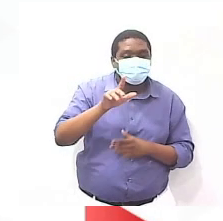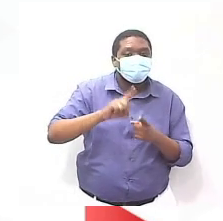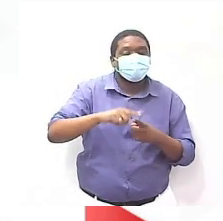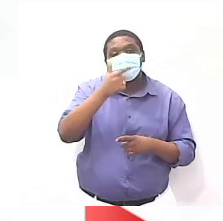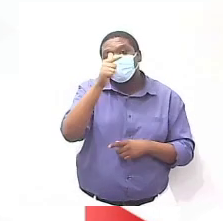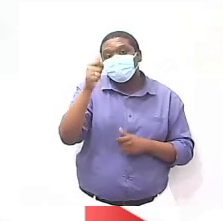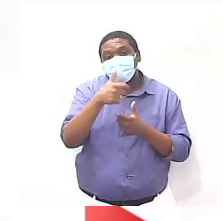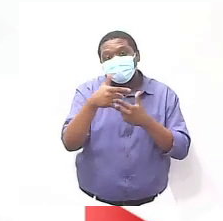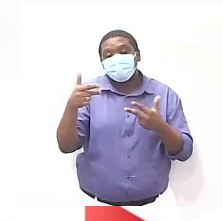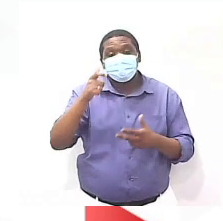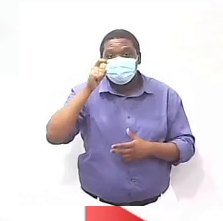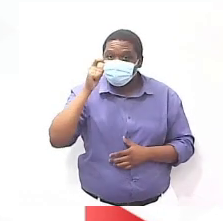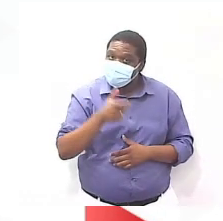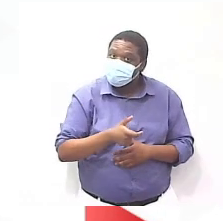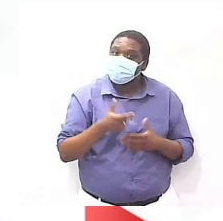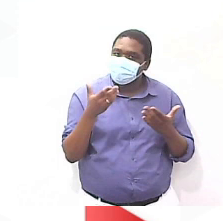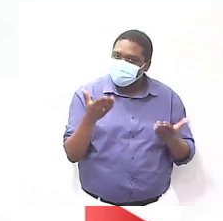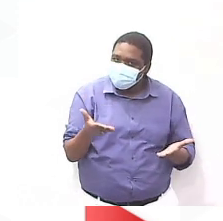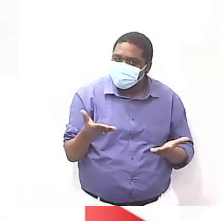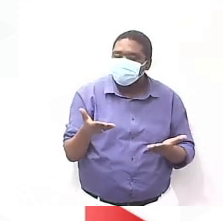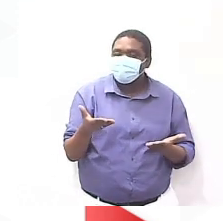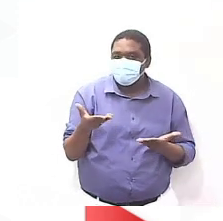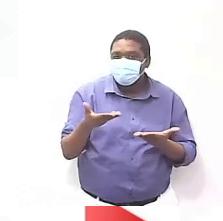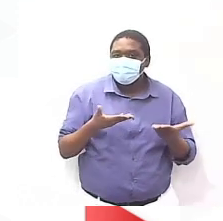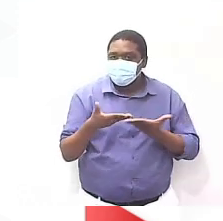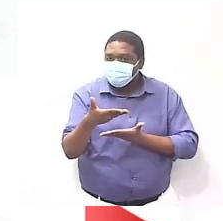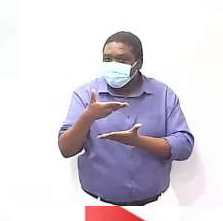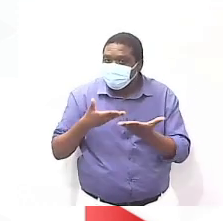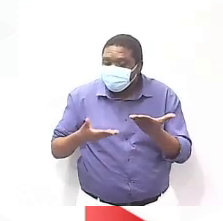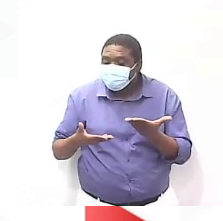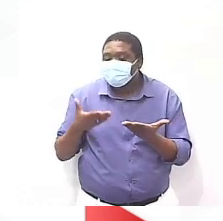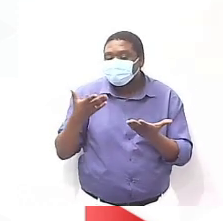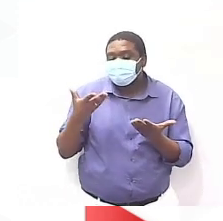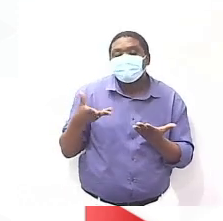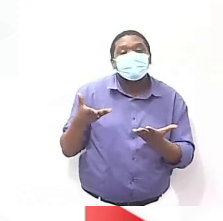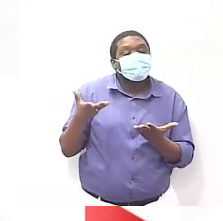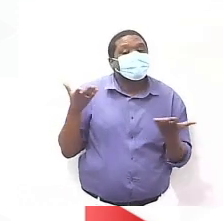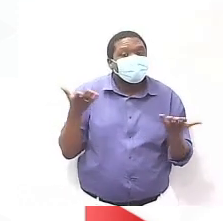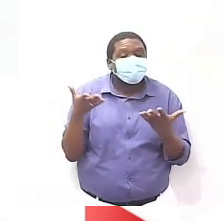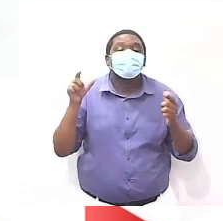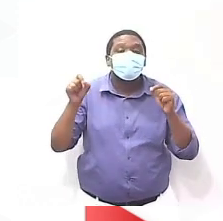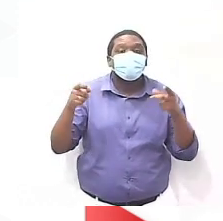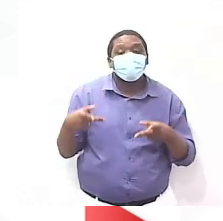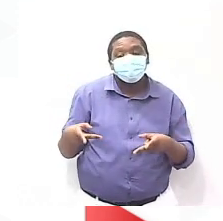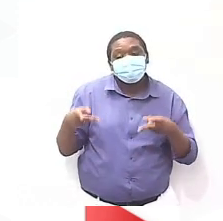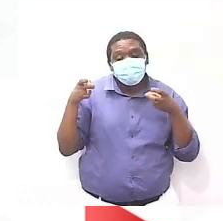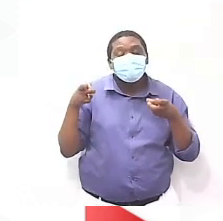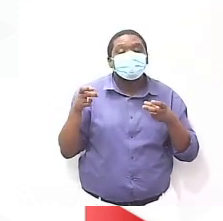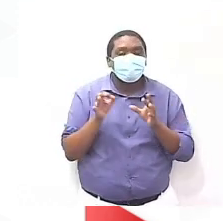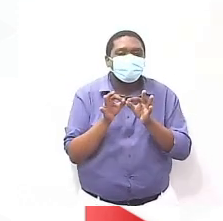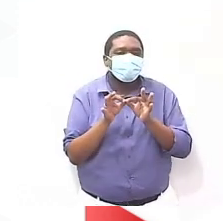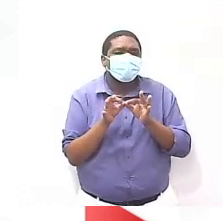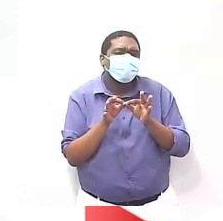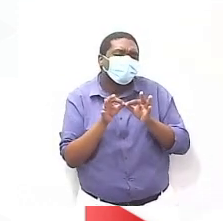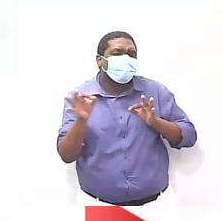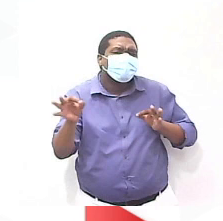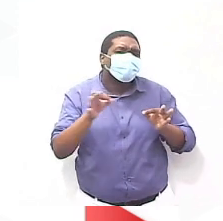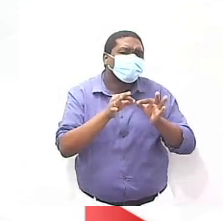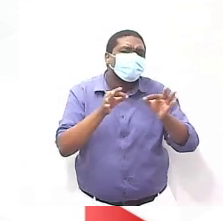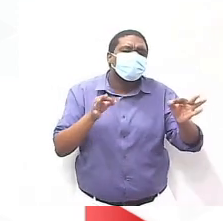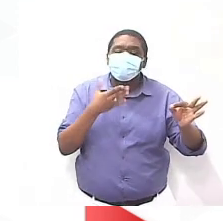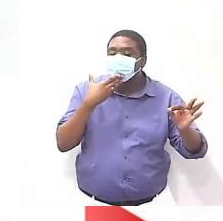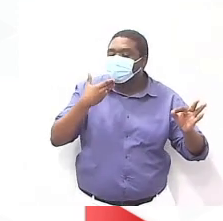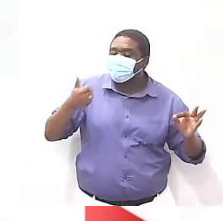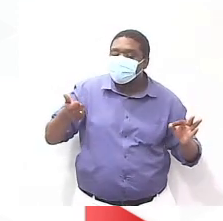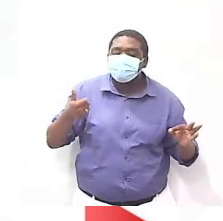muito interessante foi justamente isso. Qual a distância, qual o comprimento máximo e o melhor